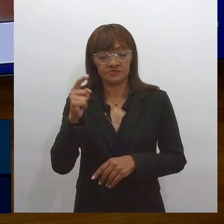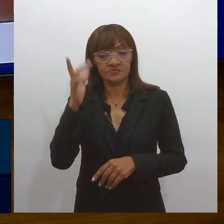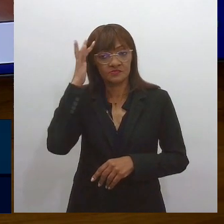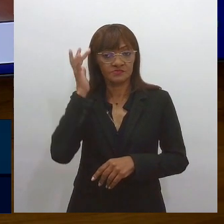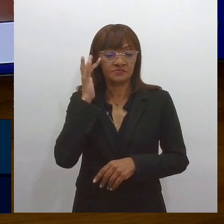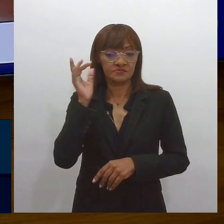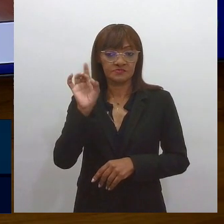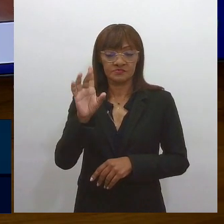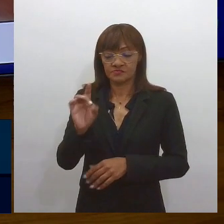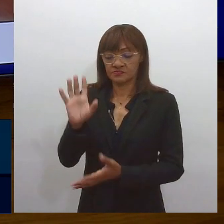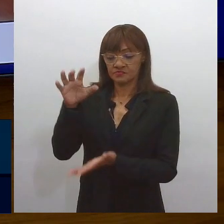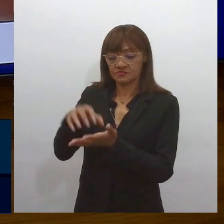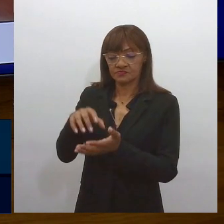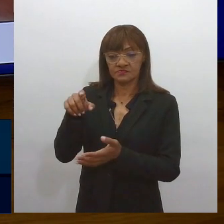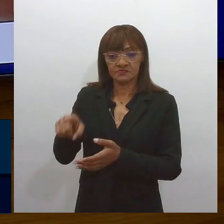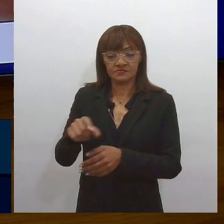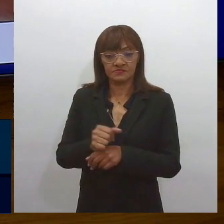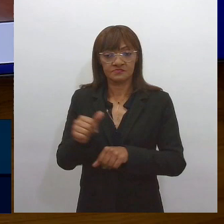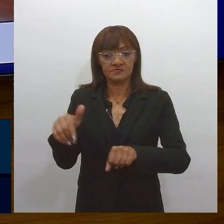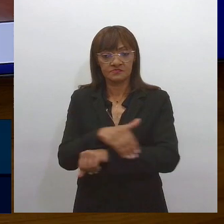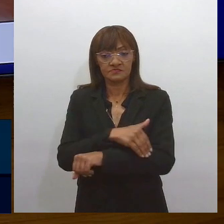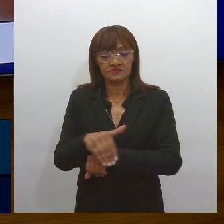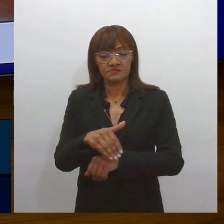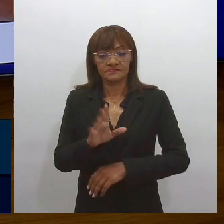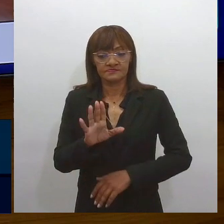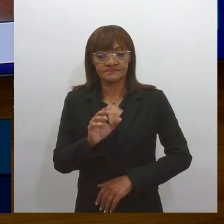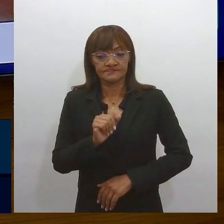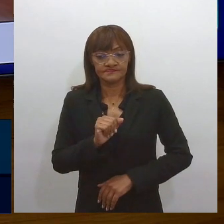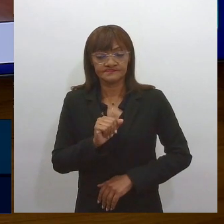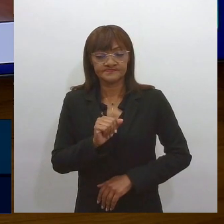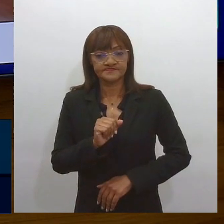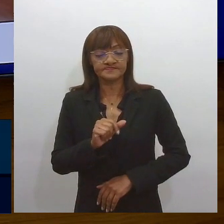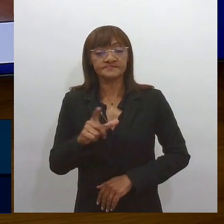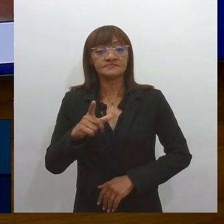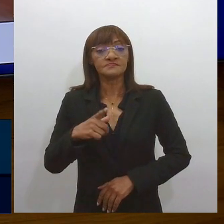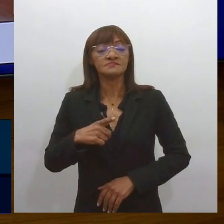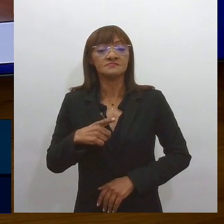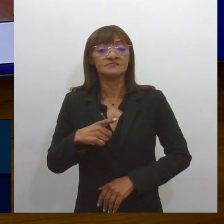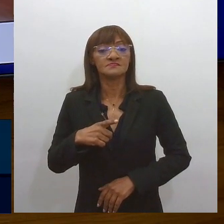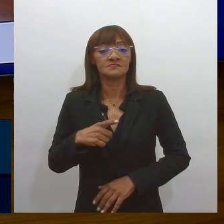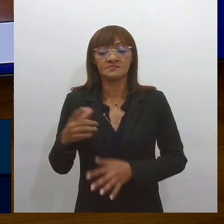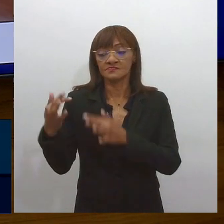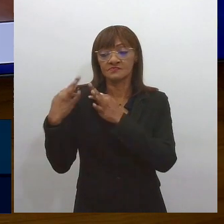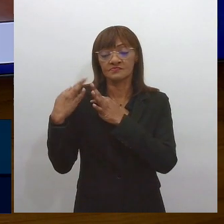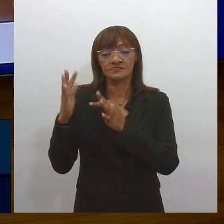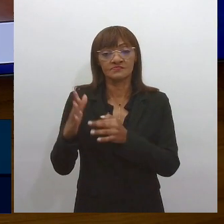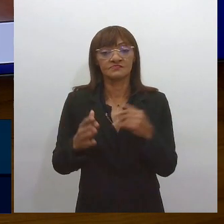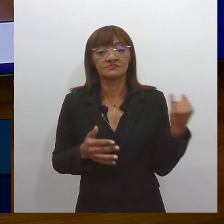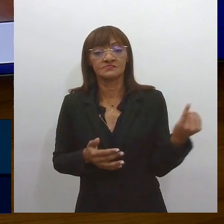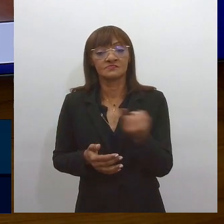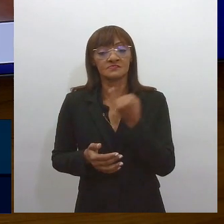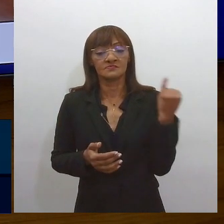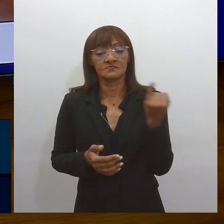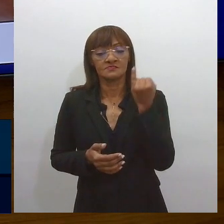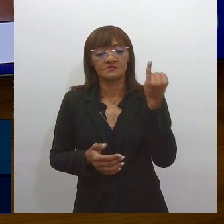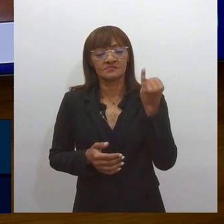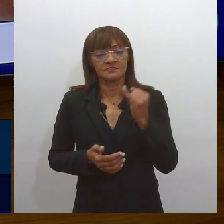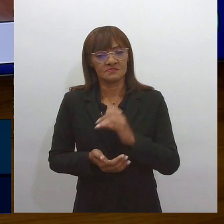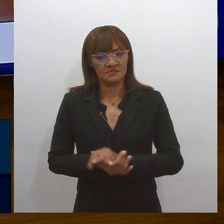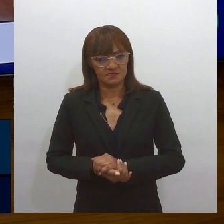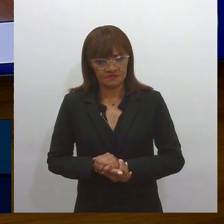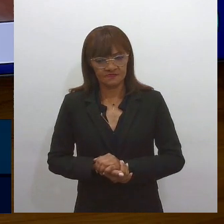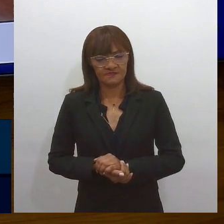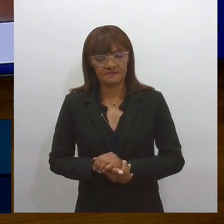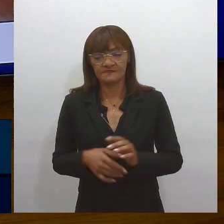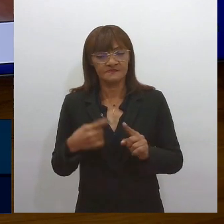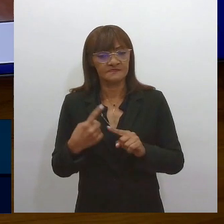né denit Tem Uma Missão importantíssima né a missão do denit ela é importantíssima por quê o denit é o órgão